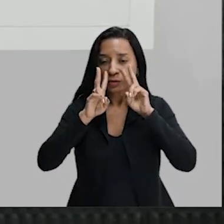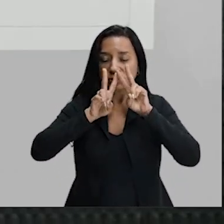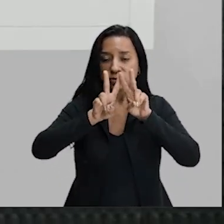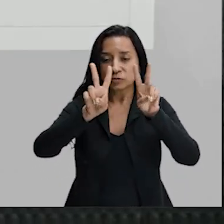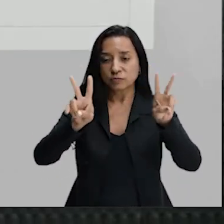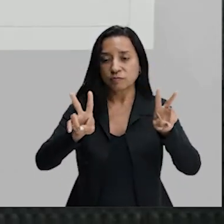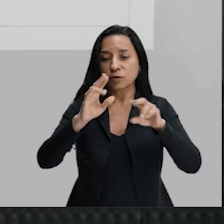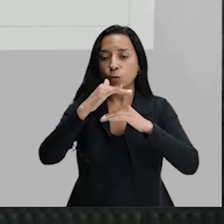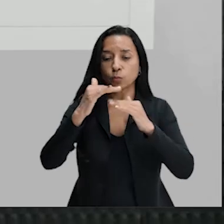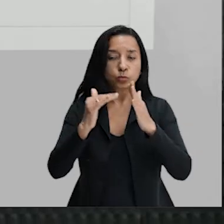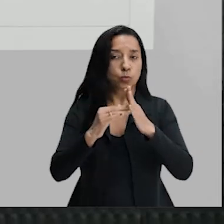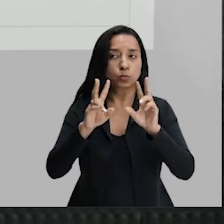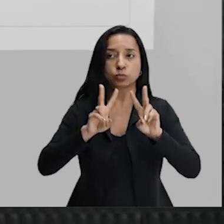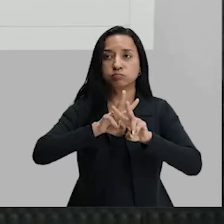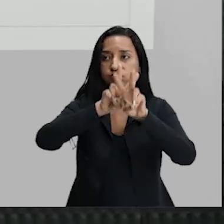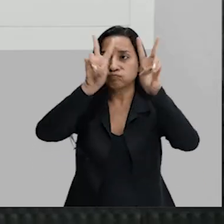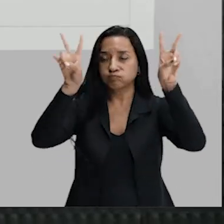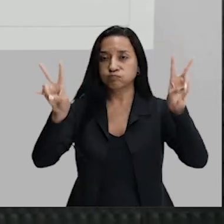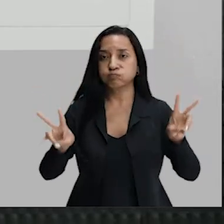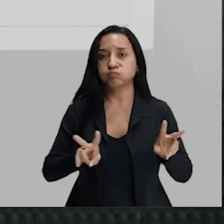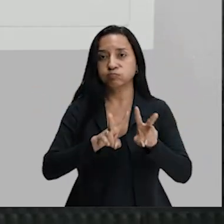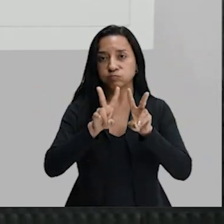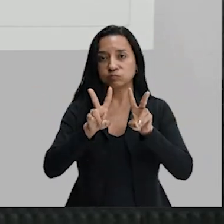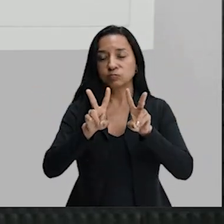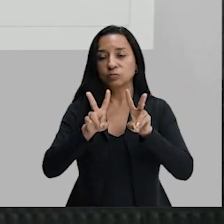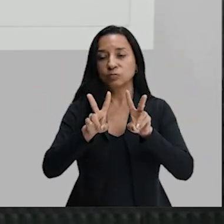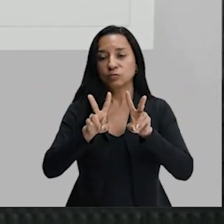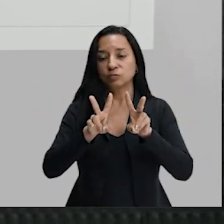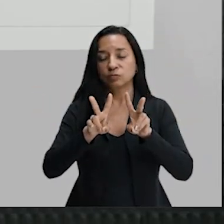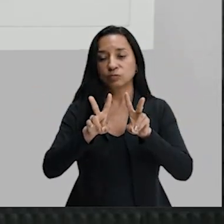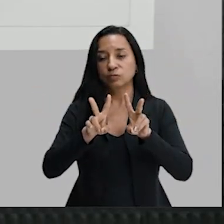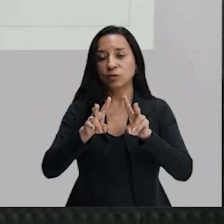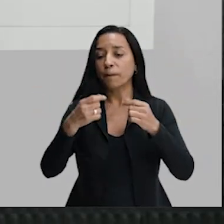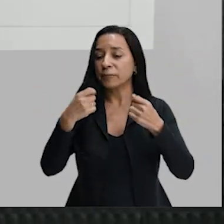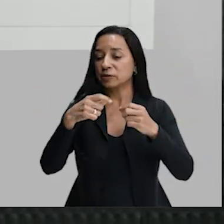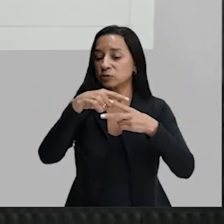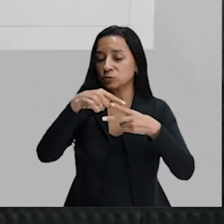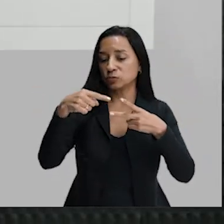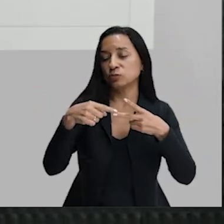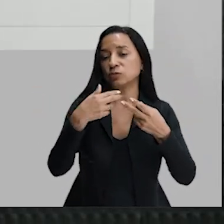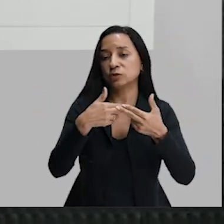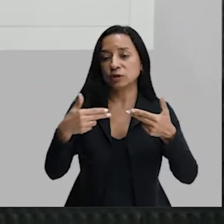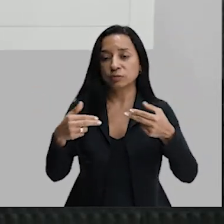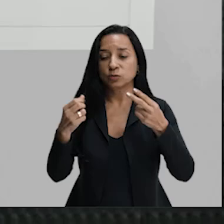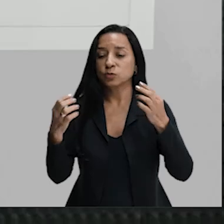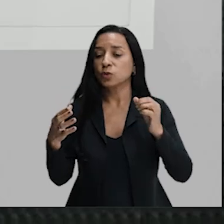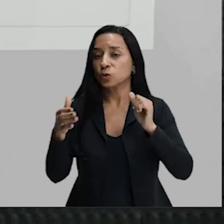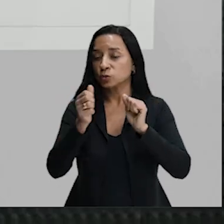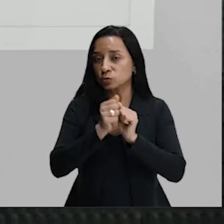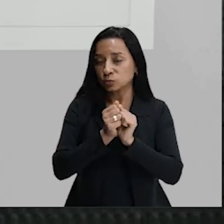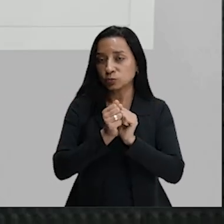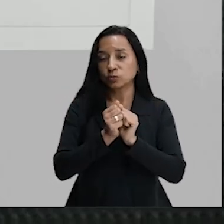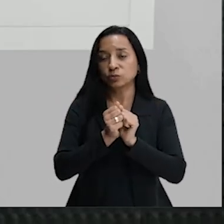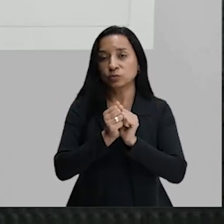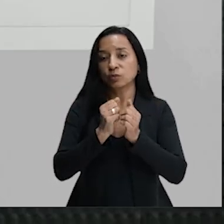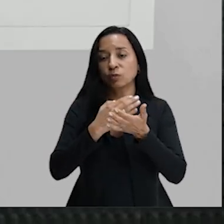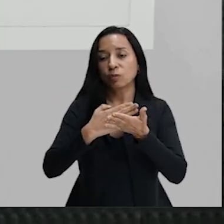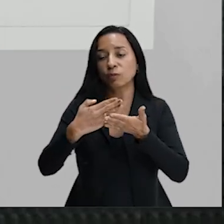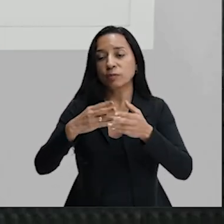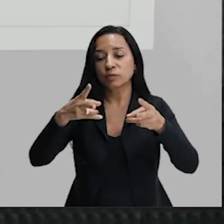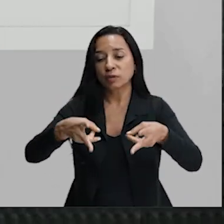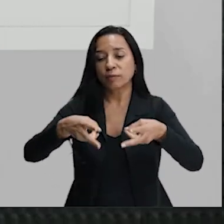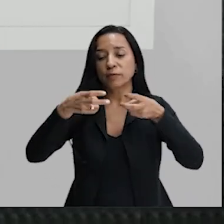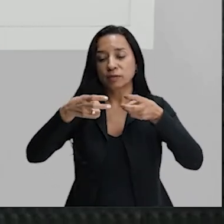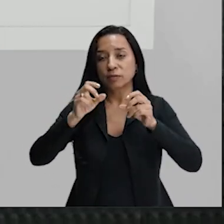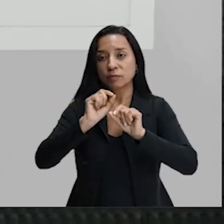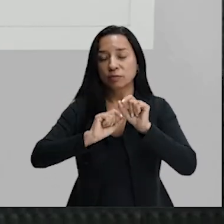claro, o todo, e se eu vou analisar o todo, eu preciso dos dois elementos juntos. Então, quando eu começo a perceber